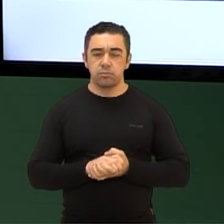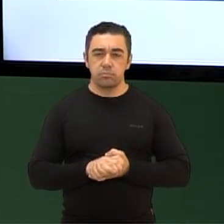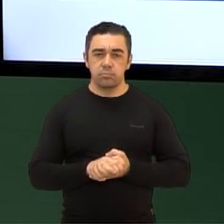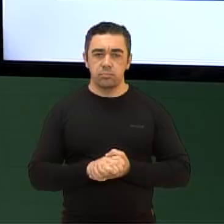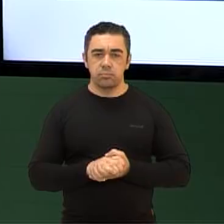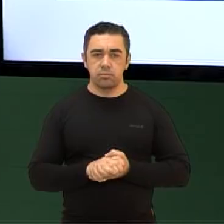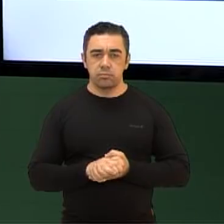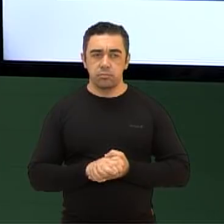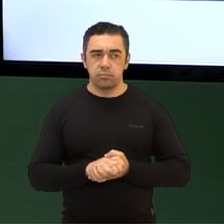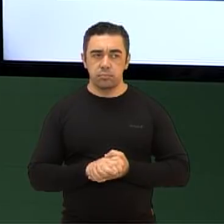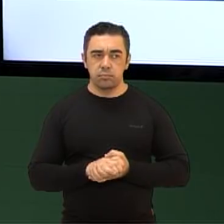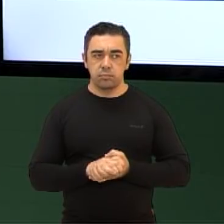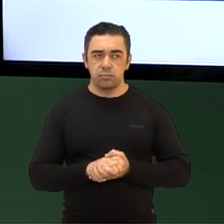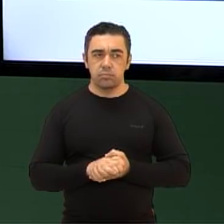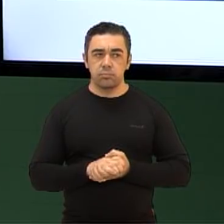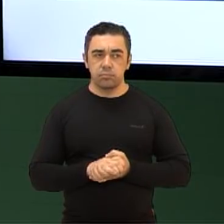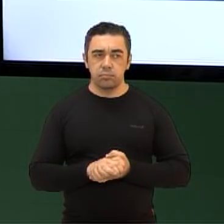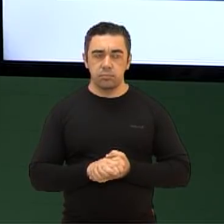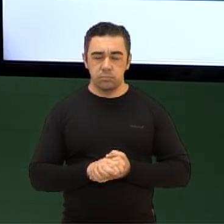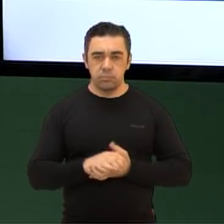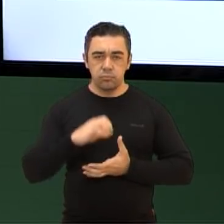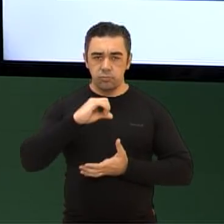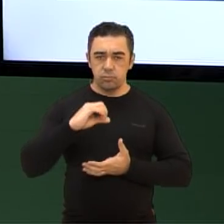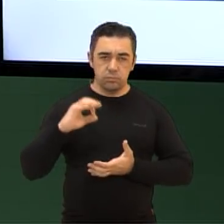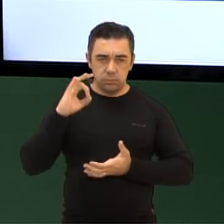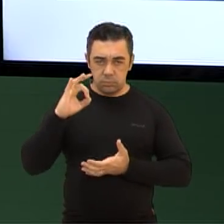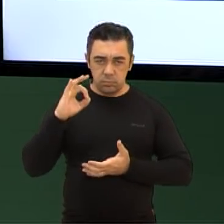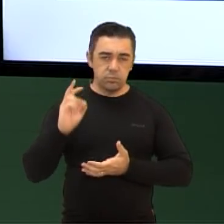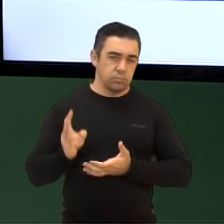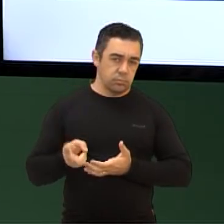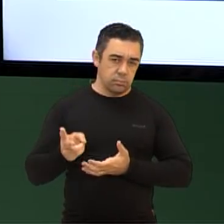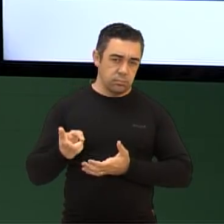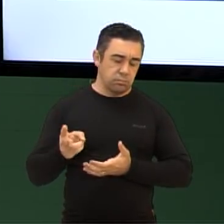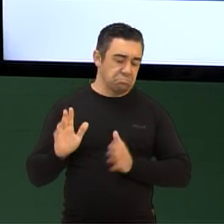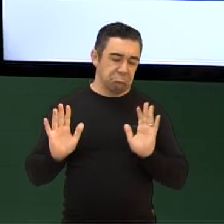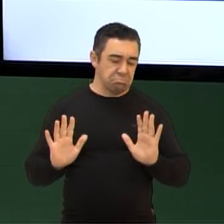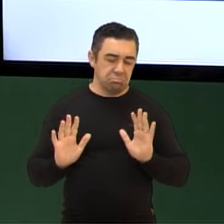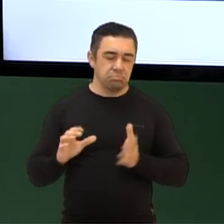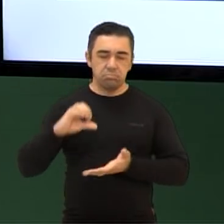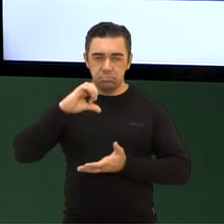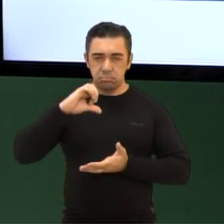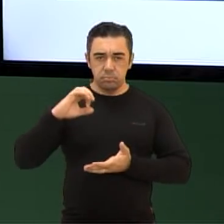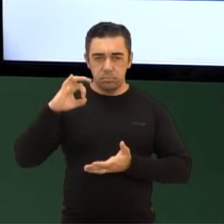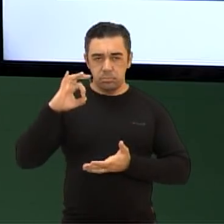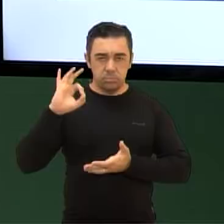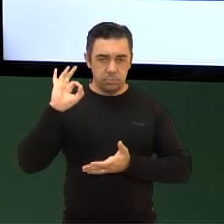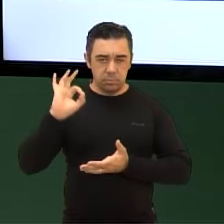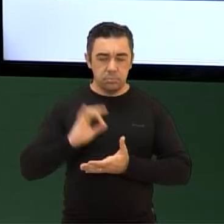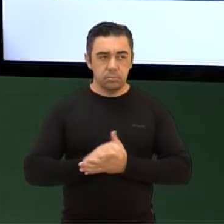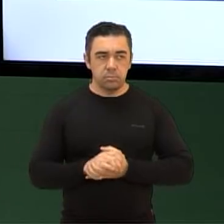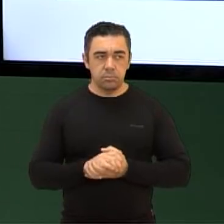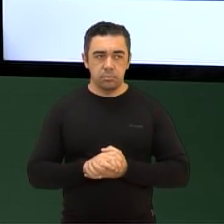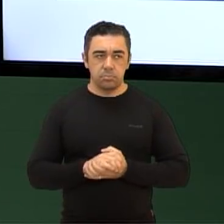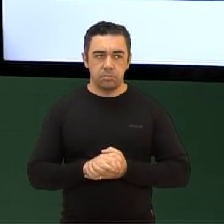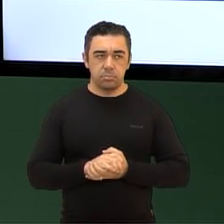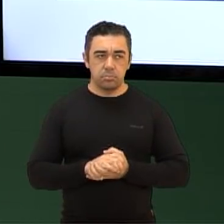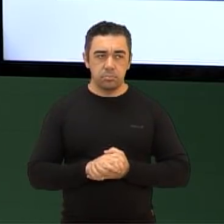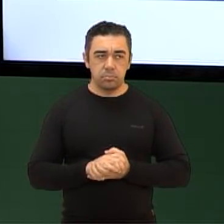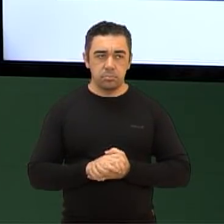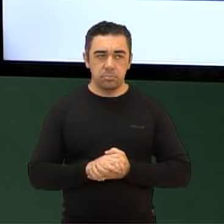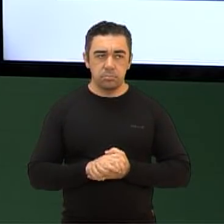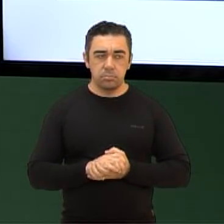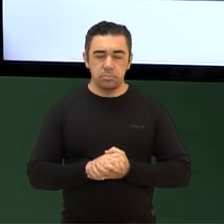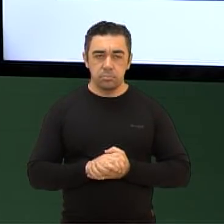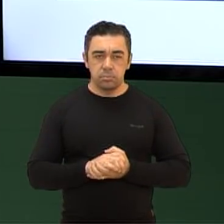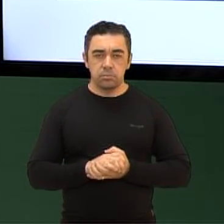2x. 90 graus. Tem com quem eu eliminar ele? Não tem, né? Então, vamos deixar o